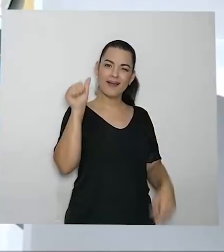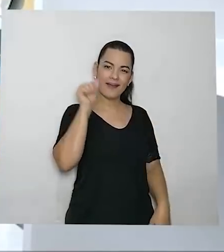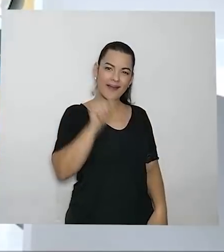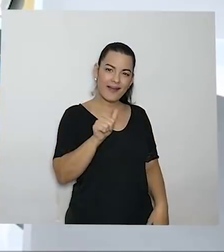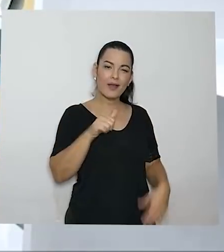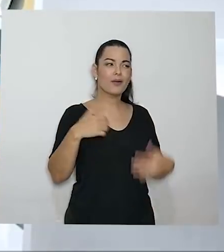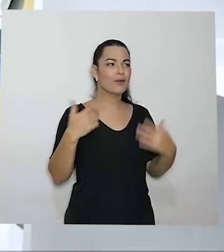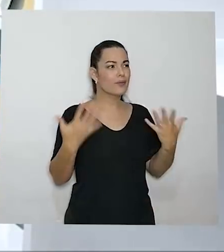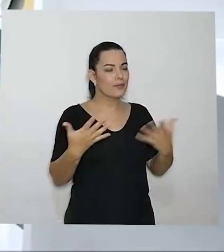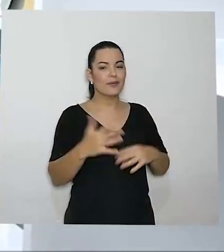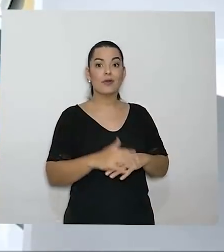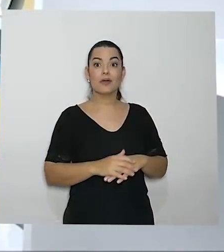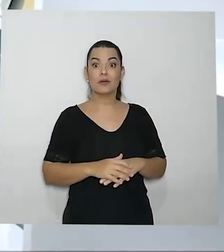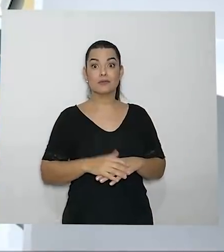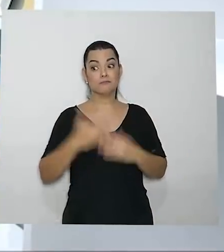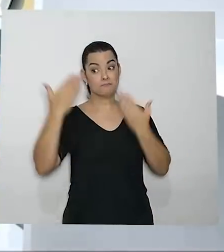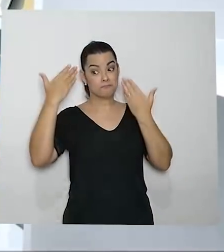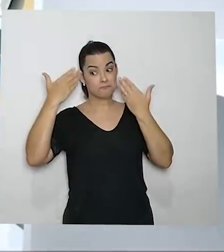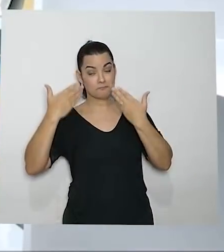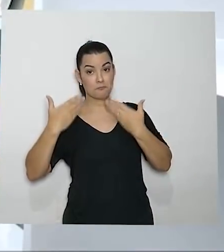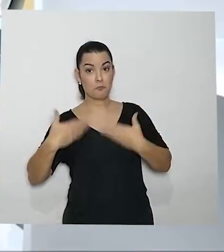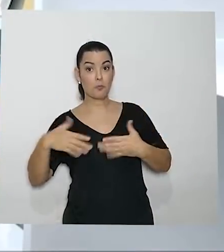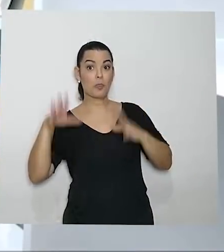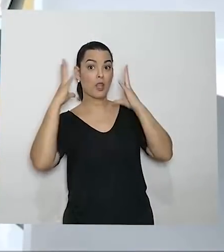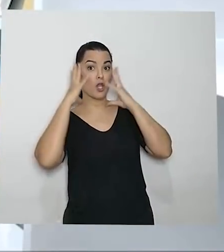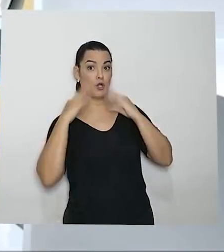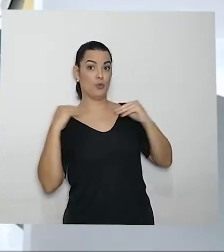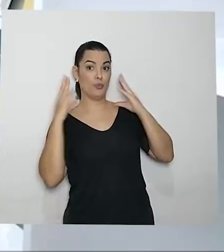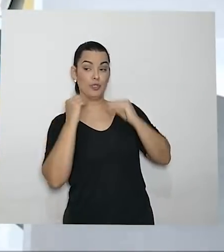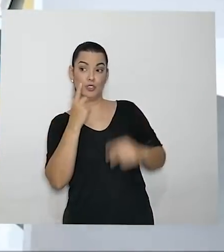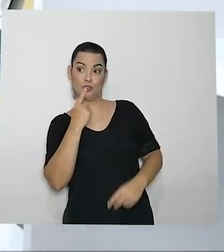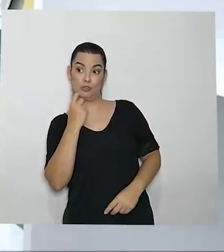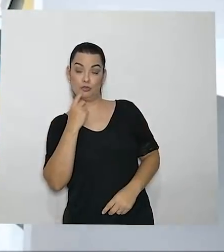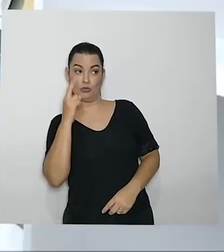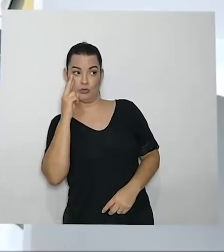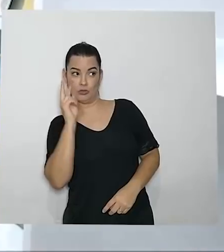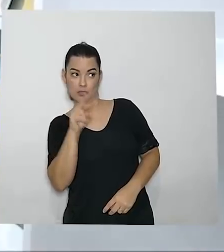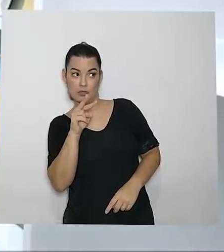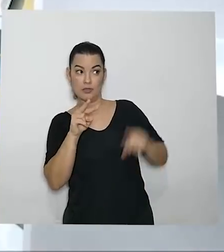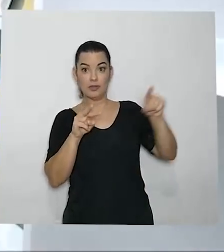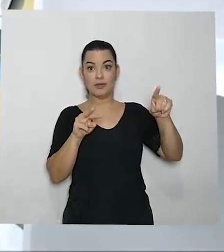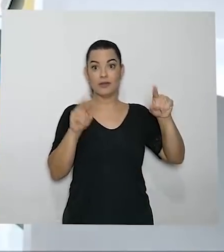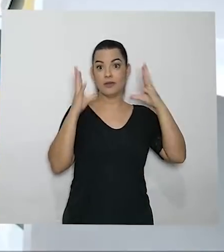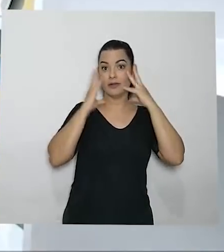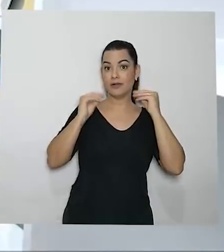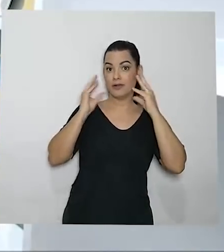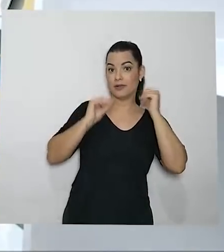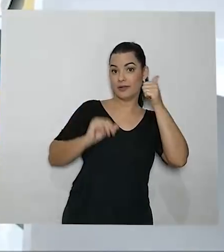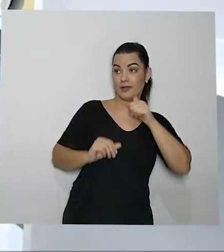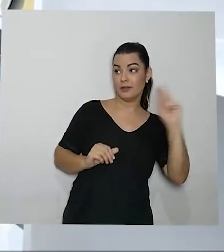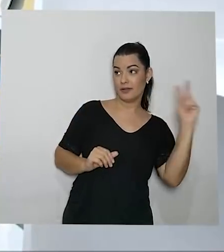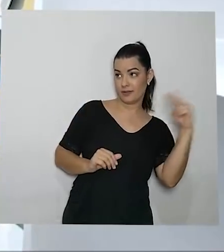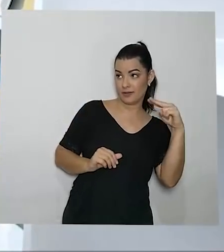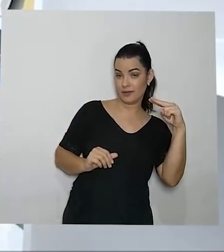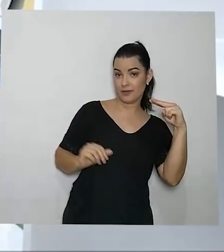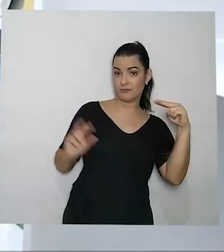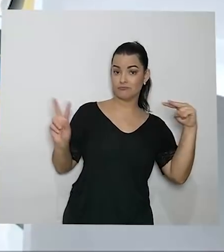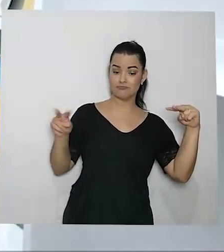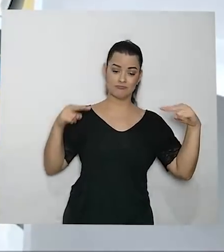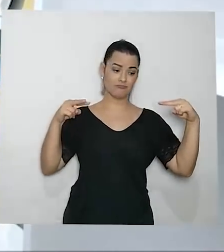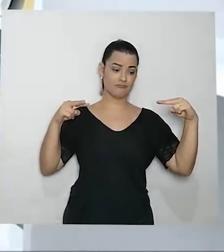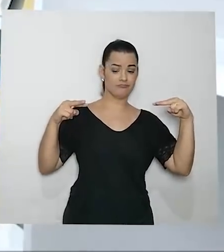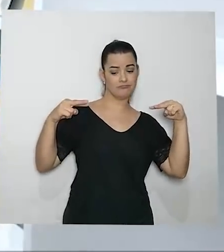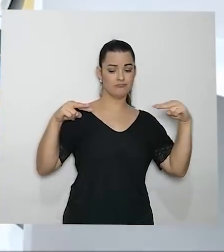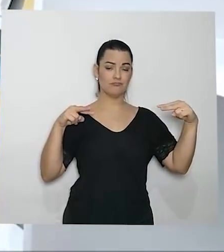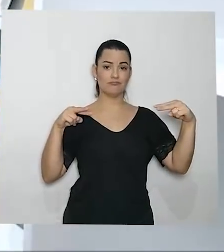O bicho medonho e a coisa medonha olharam-se e não se estranharam. Ele